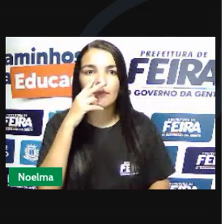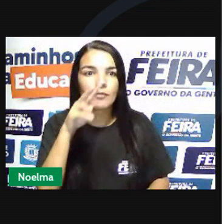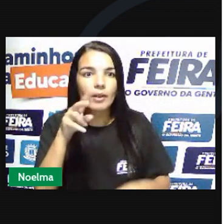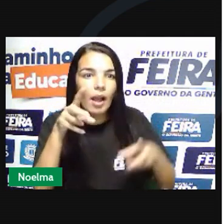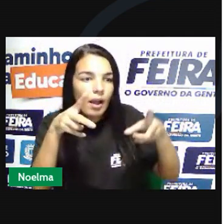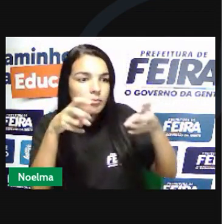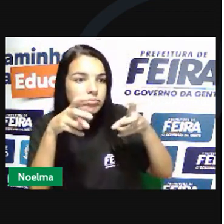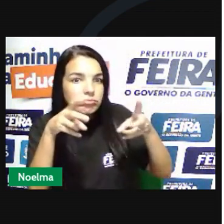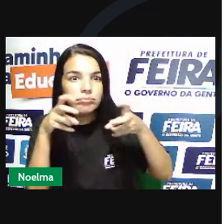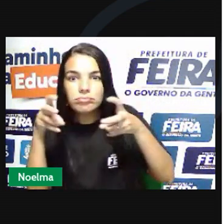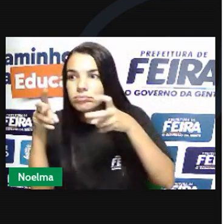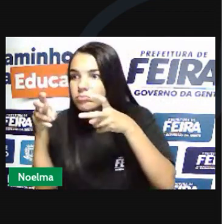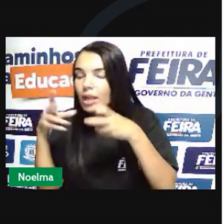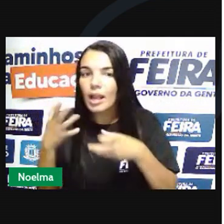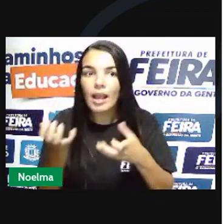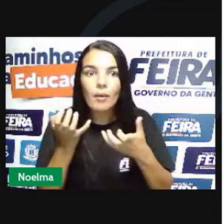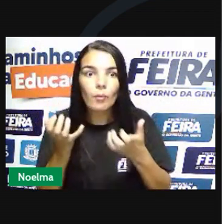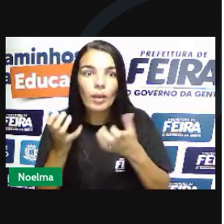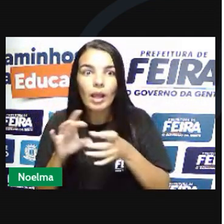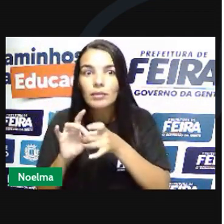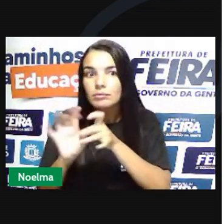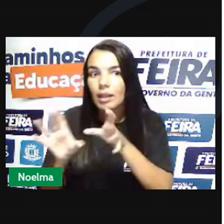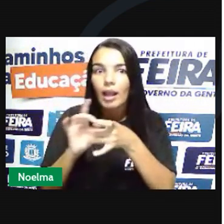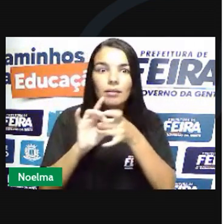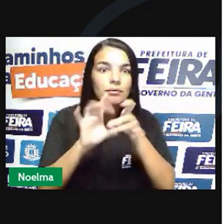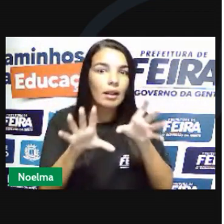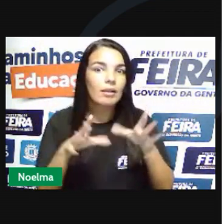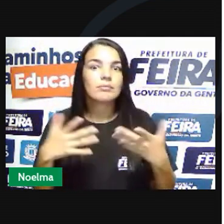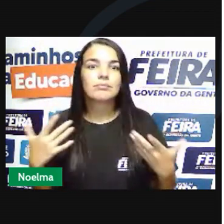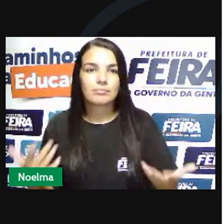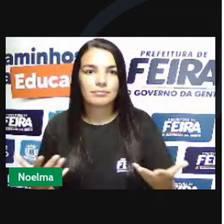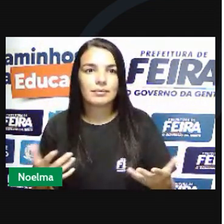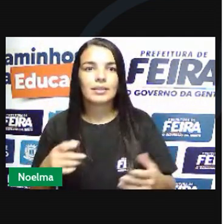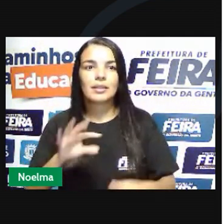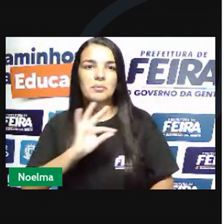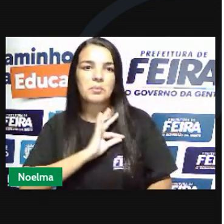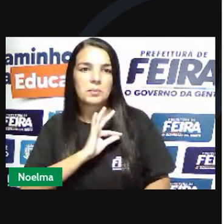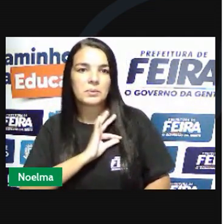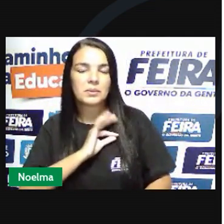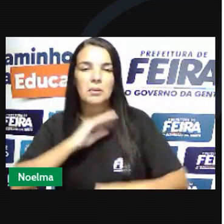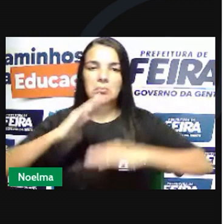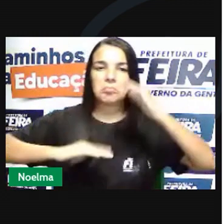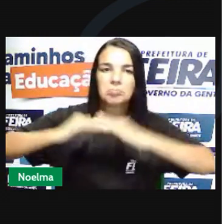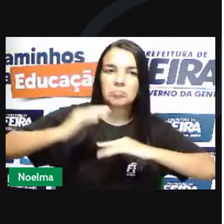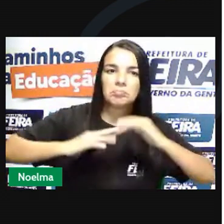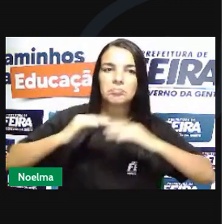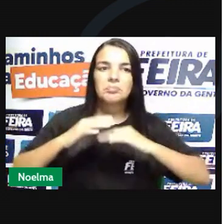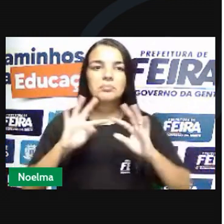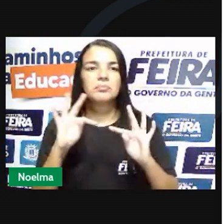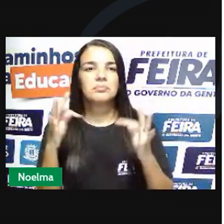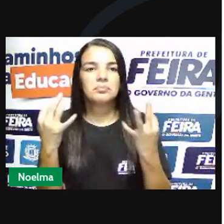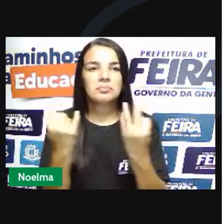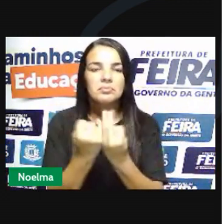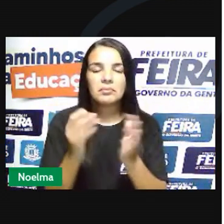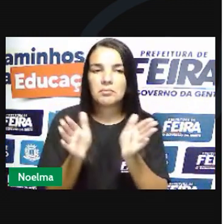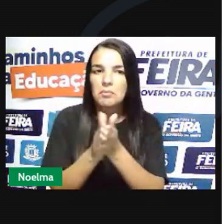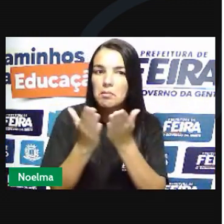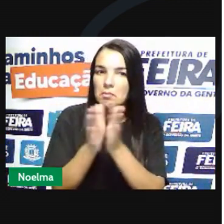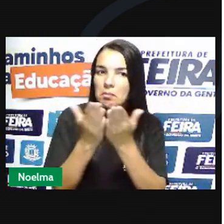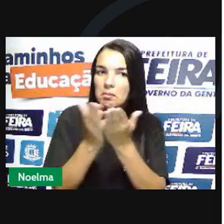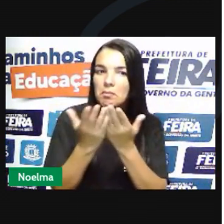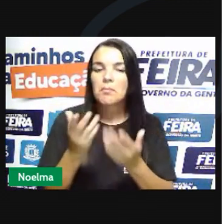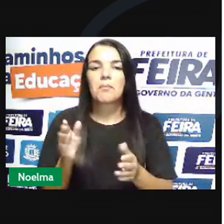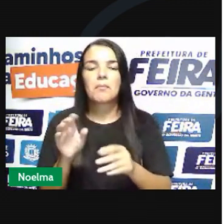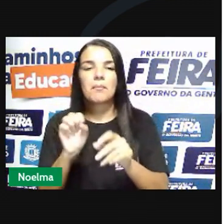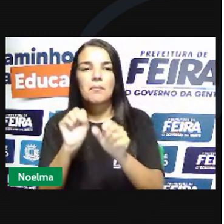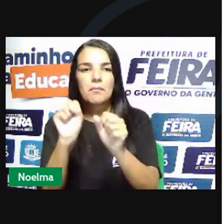como alfaiates, pequenos comerciantes, soldados, artesãos e escravos, estimulando assim a